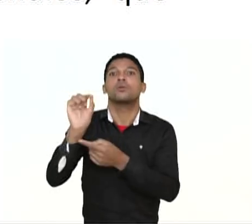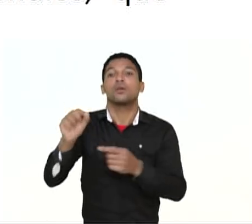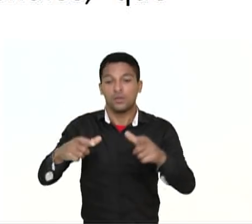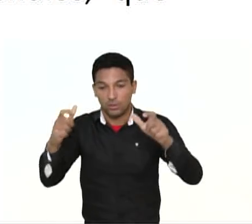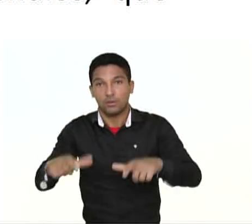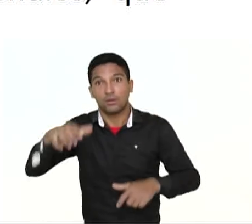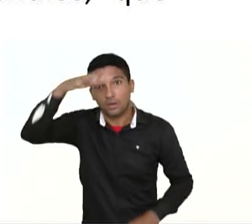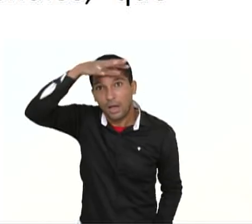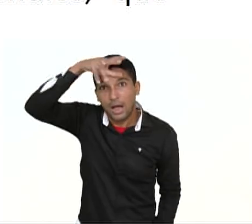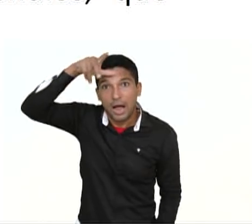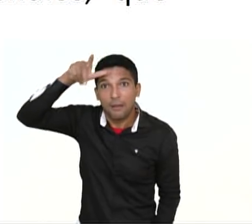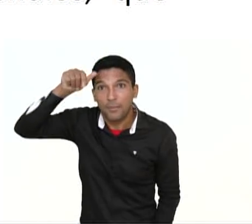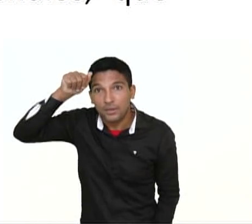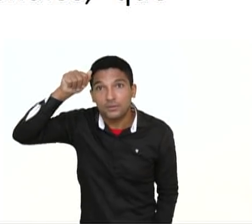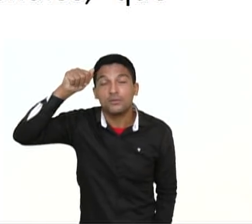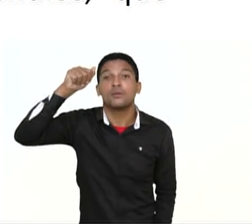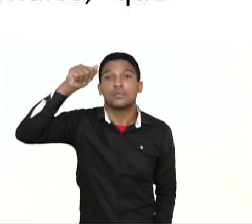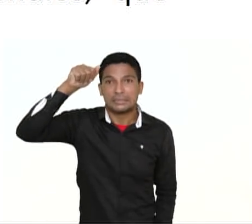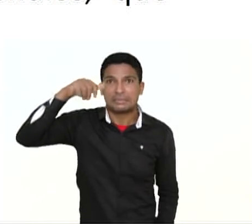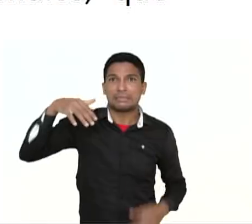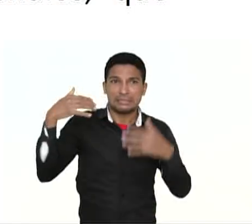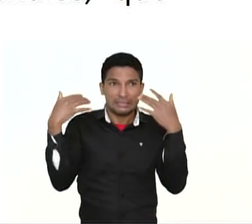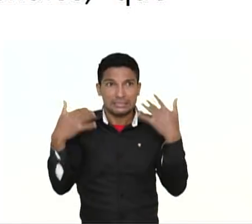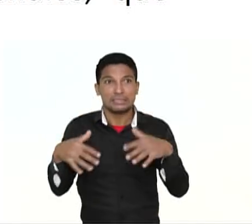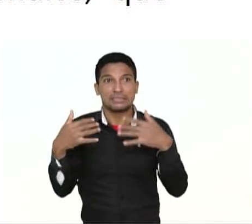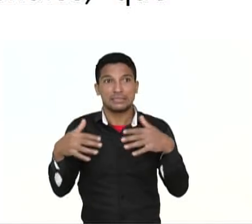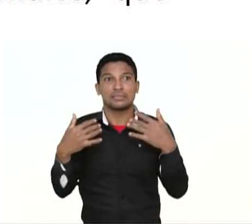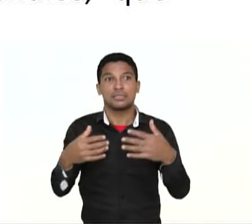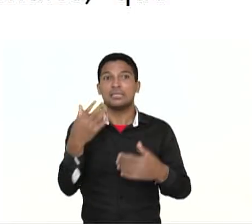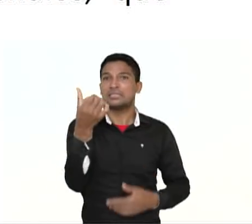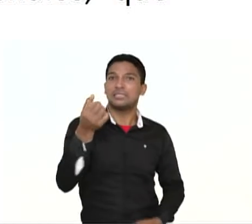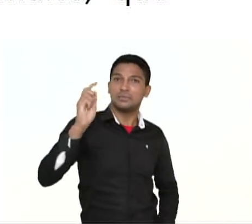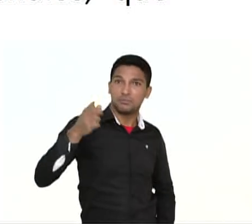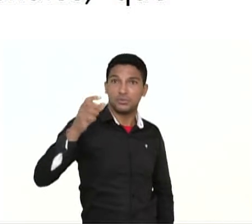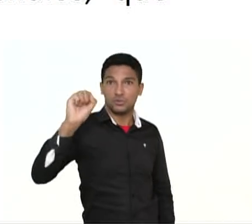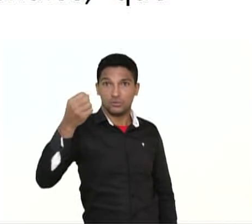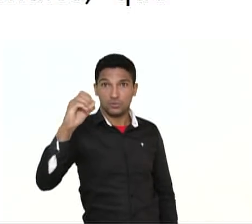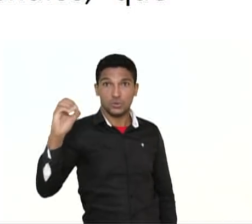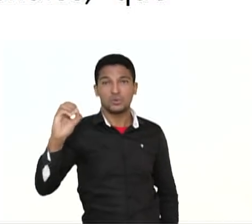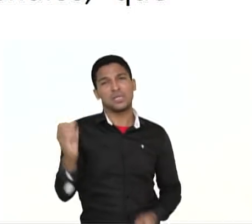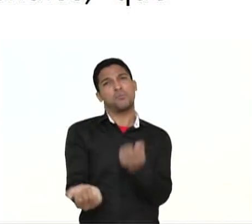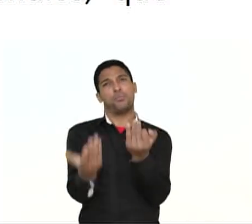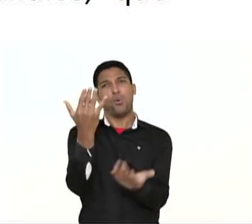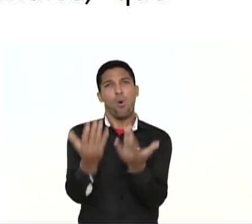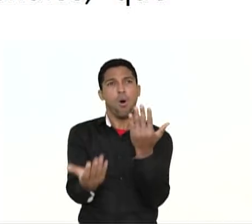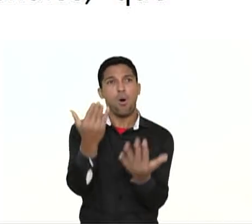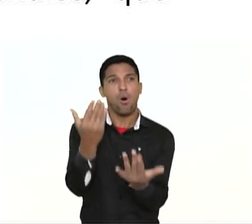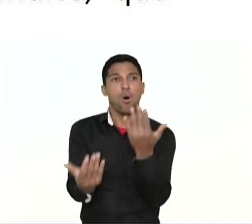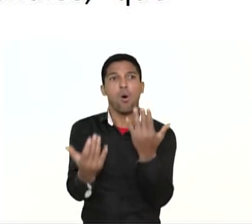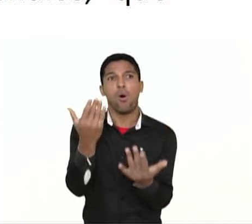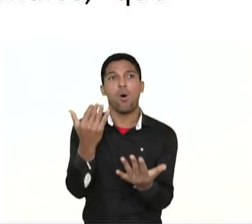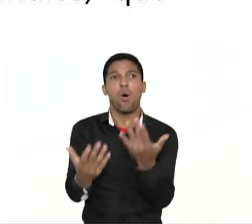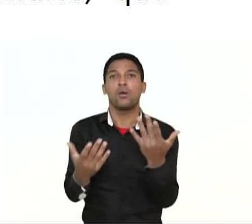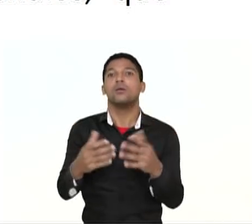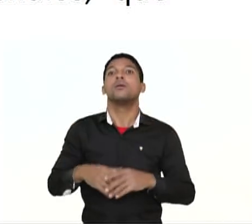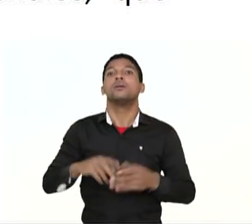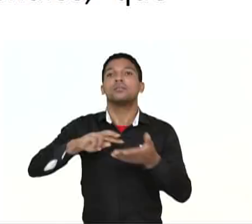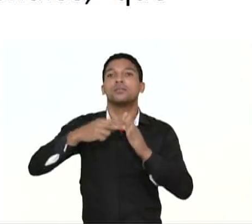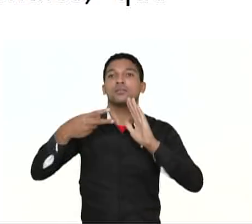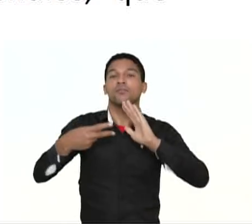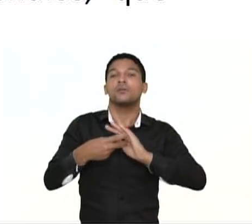em julho, um aumento de 28% em relação ao mesmo mês do ano passado. E ainda é